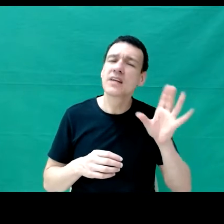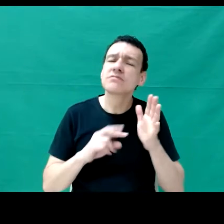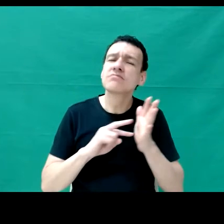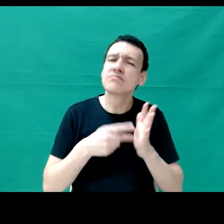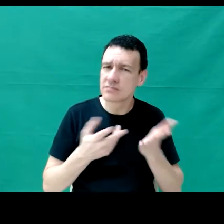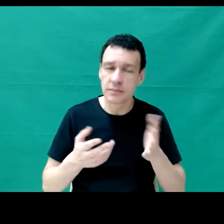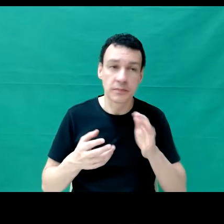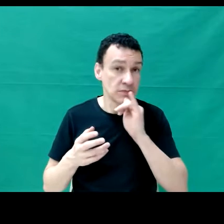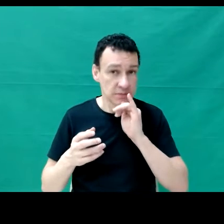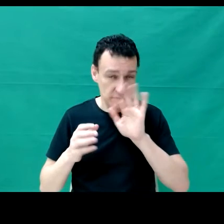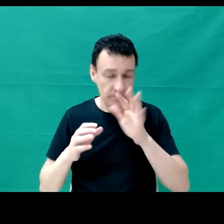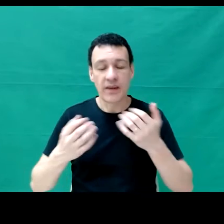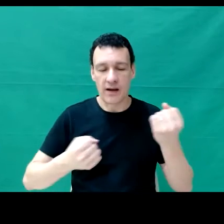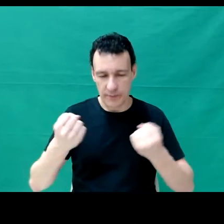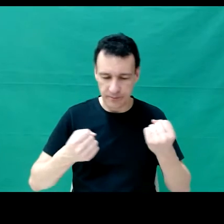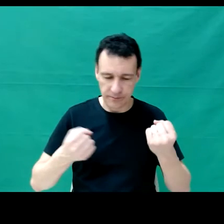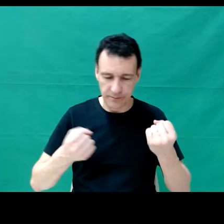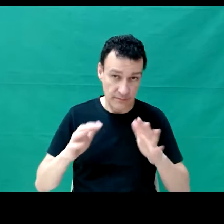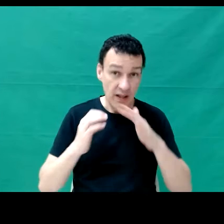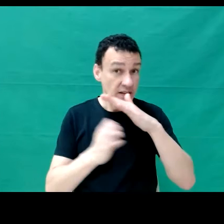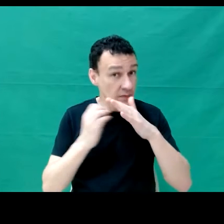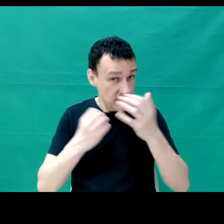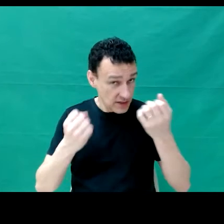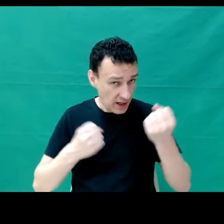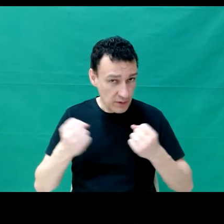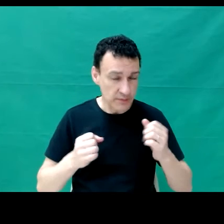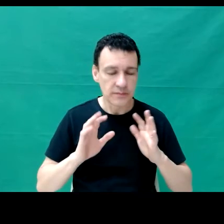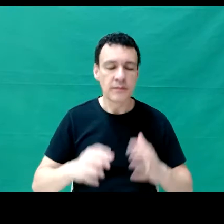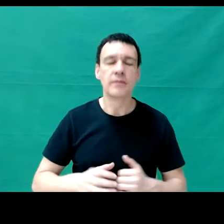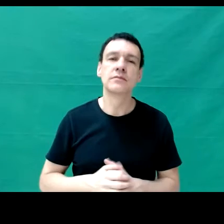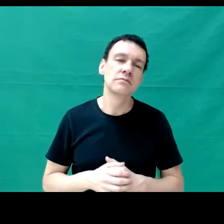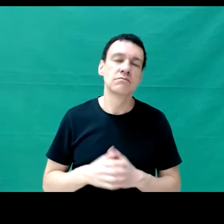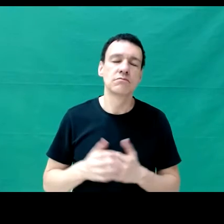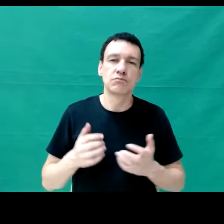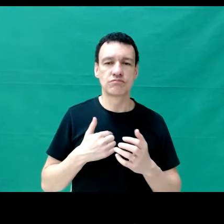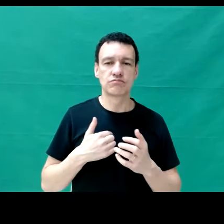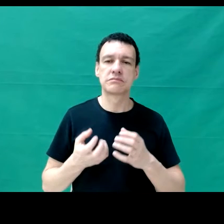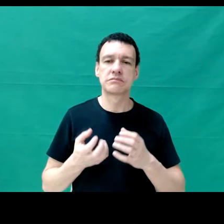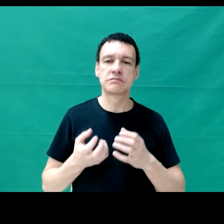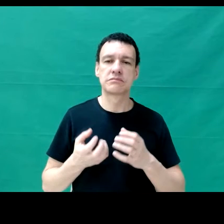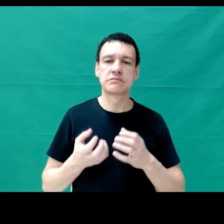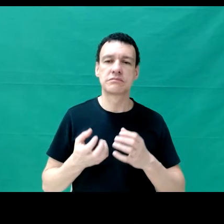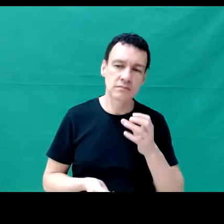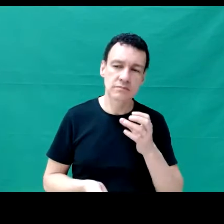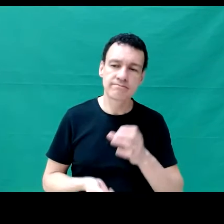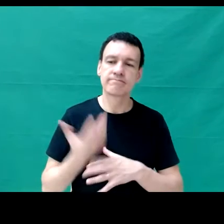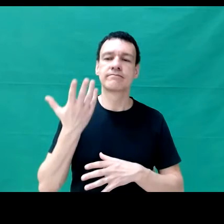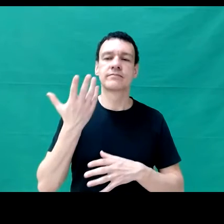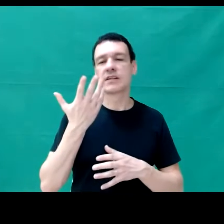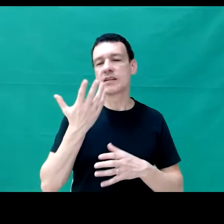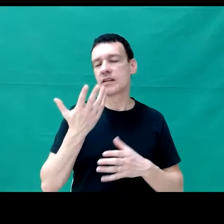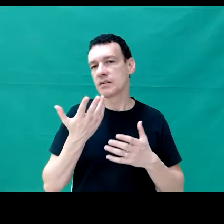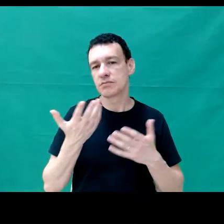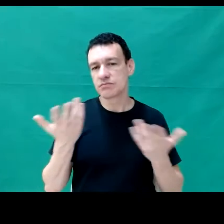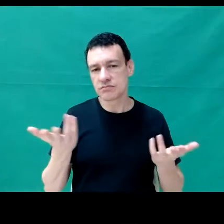empresas de automóveis, eles não necessitam mais criar, casos para se fazer com que